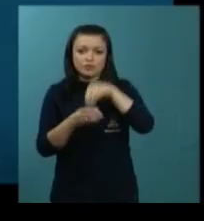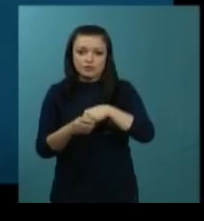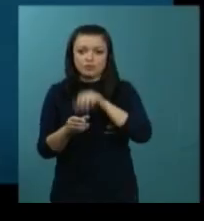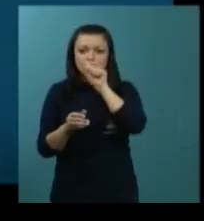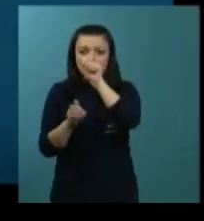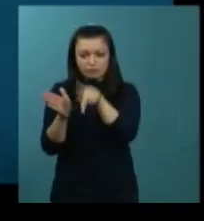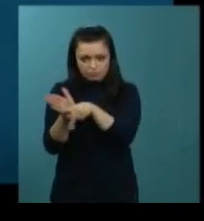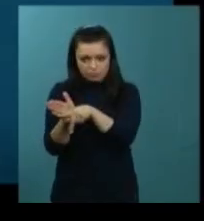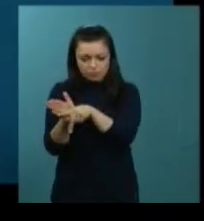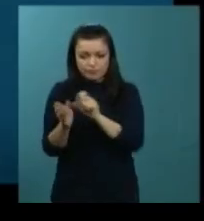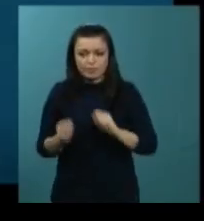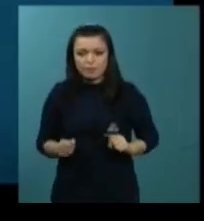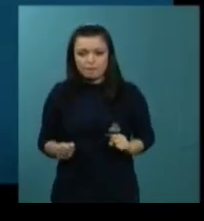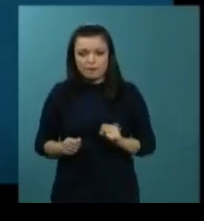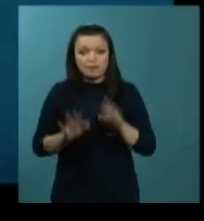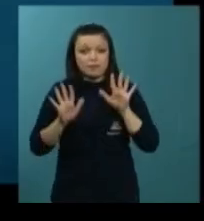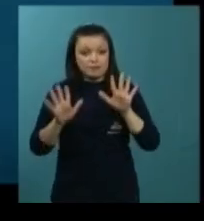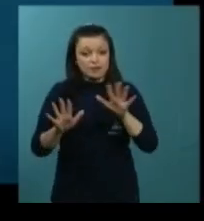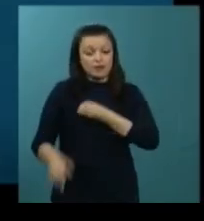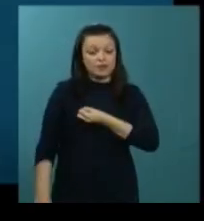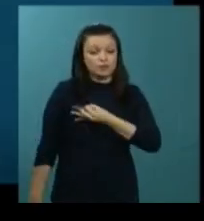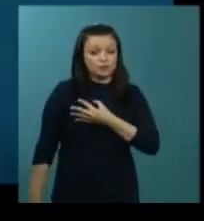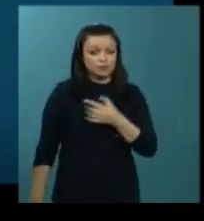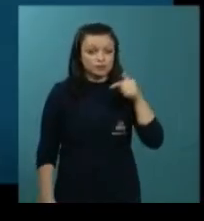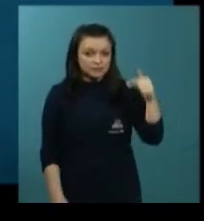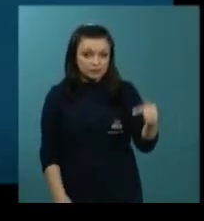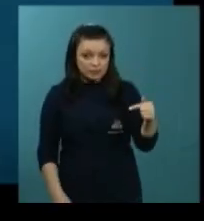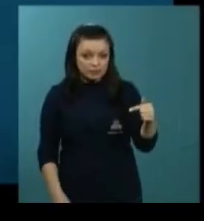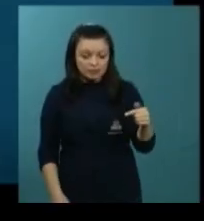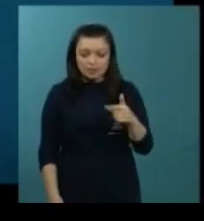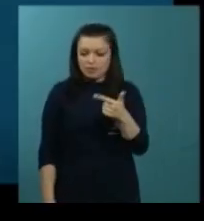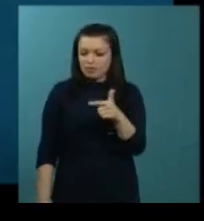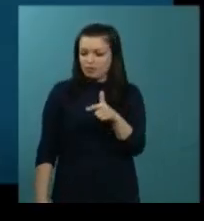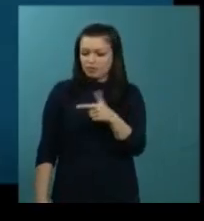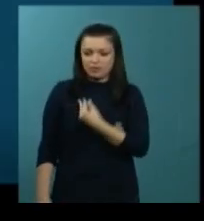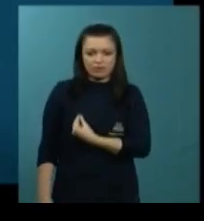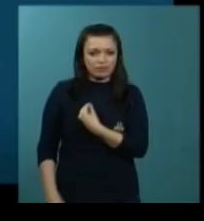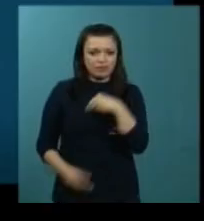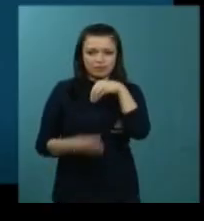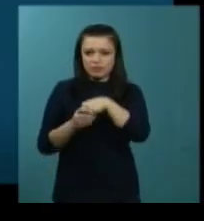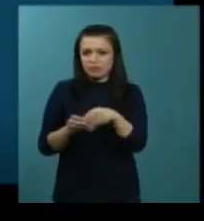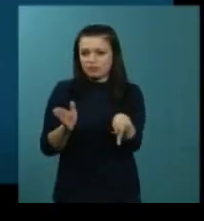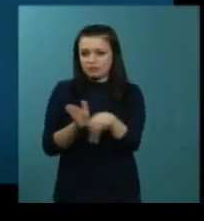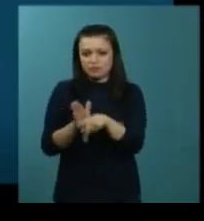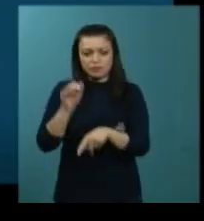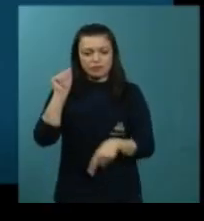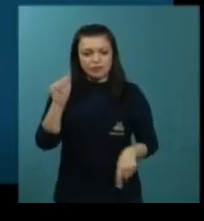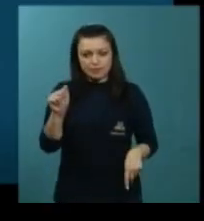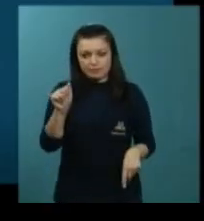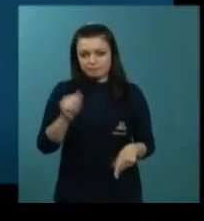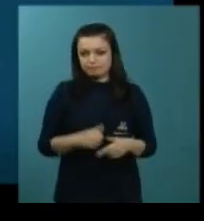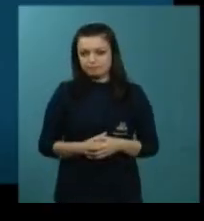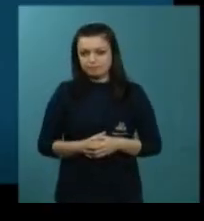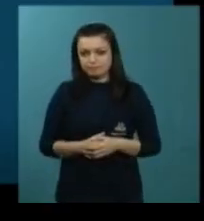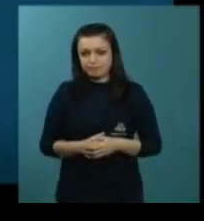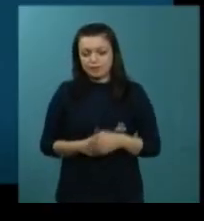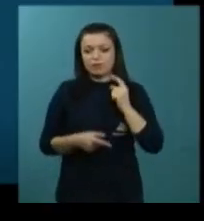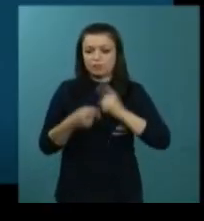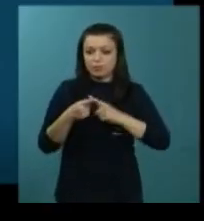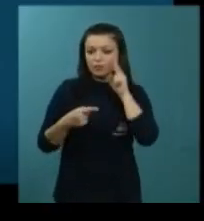A, enquanto o elemento 7 não pertence a